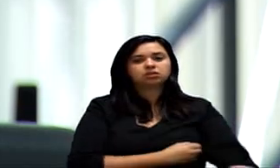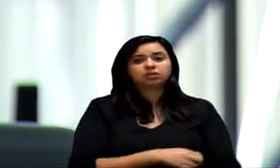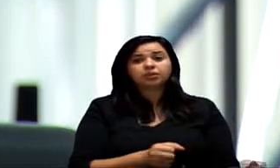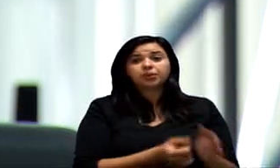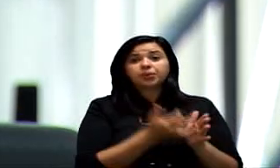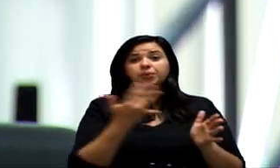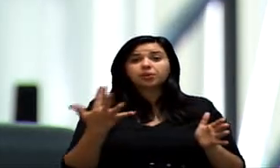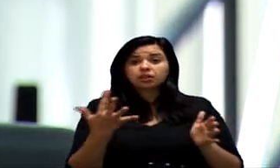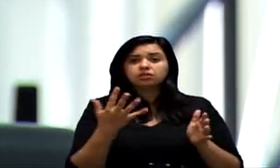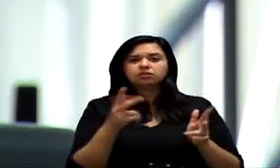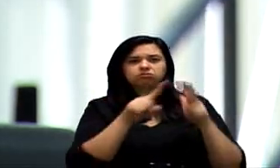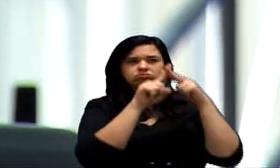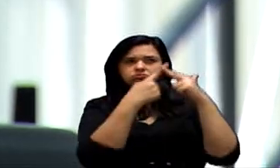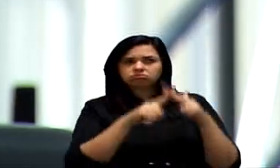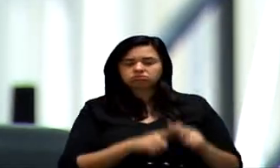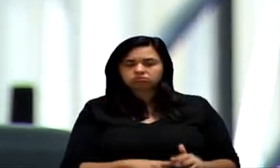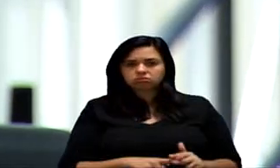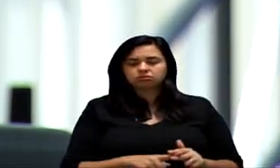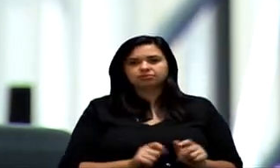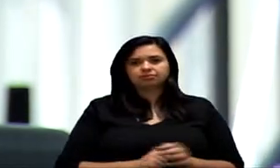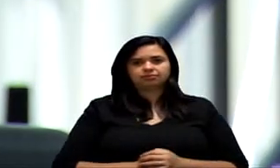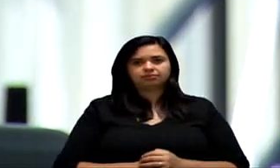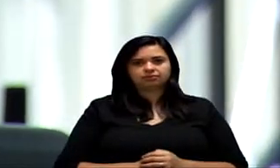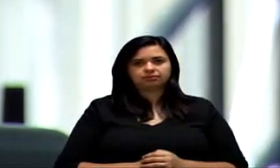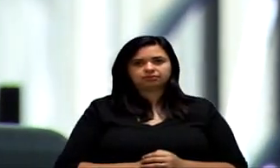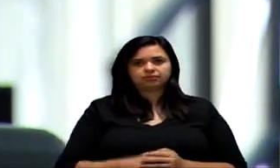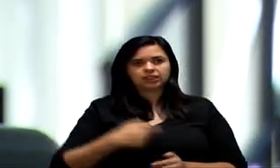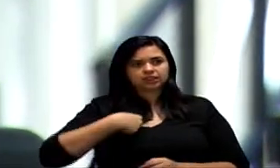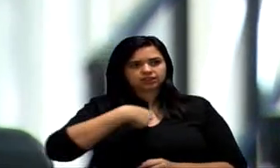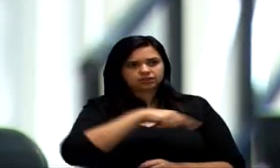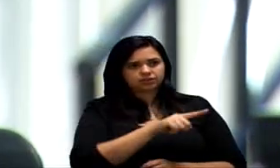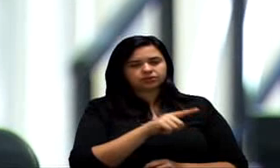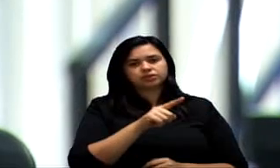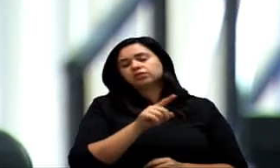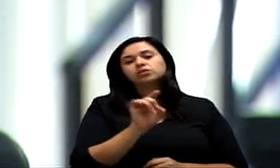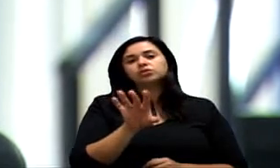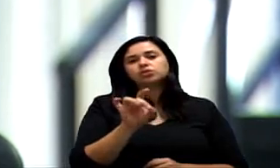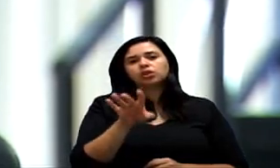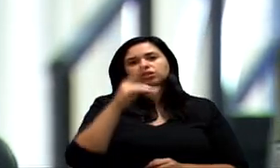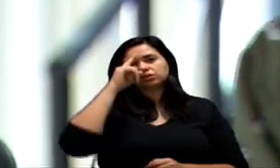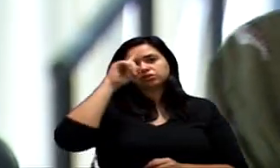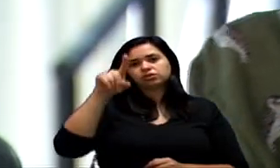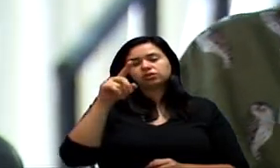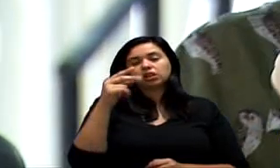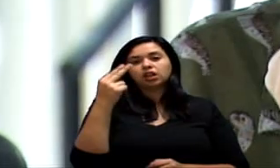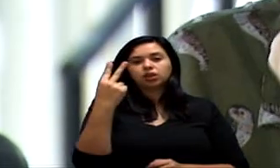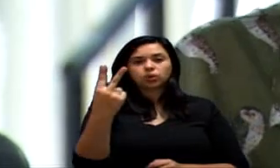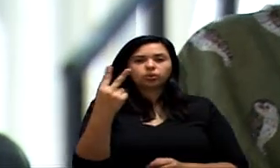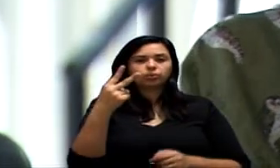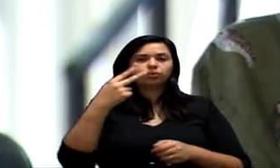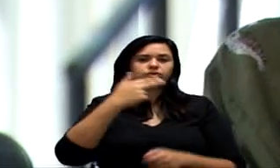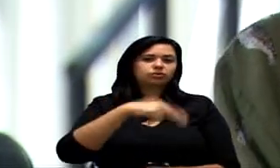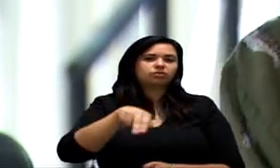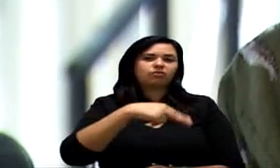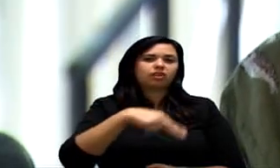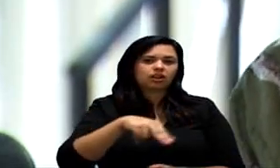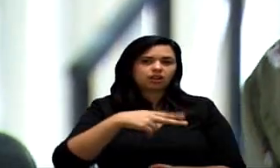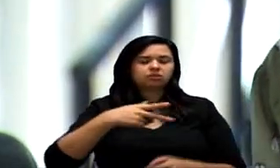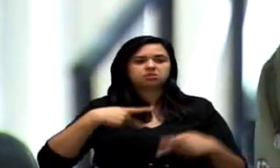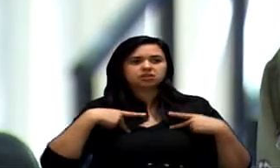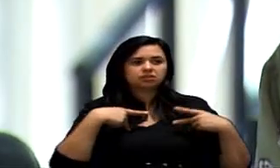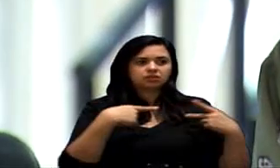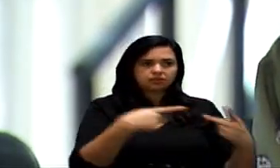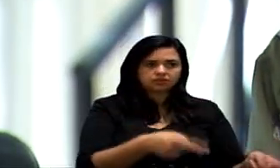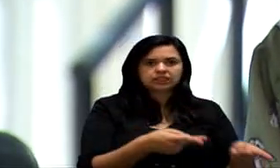não é só no dia 2 de novembro que as pessoas vão no cemitério, não é só no dia 2 que as pessoas vão lá orar, que passa